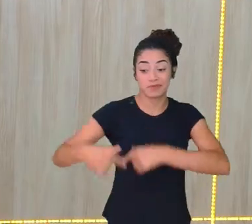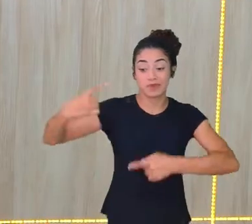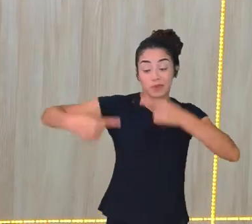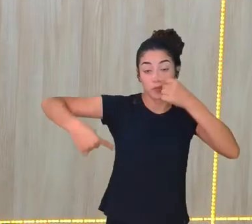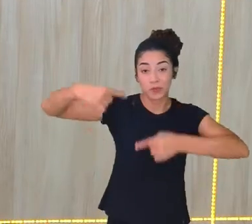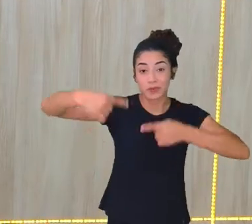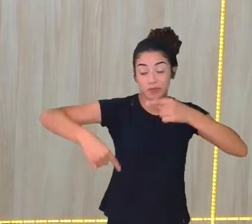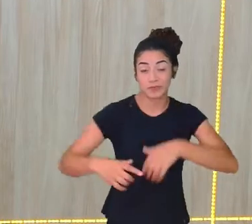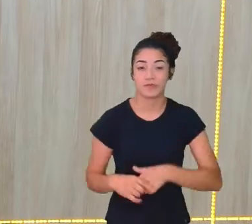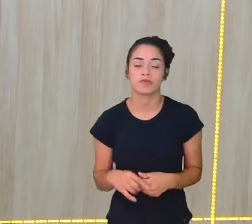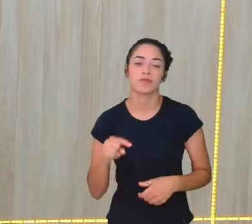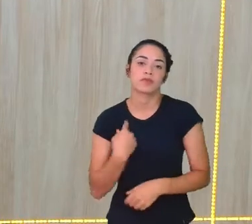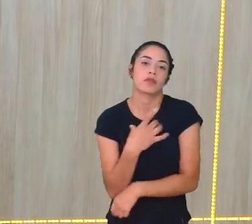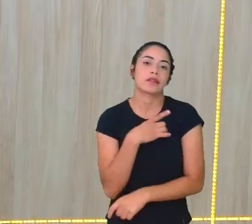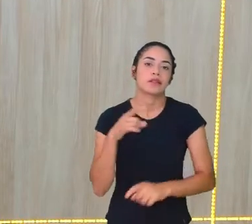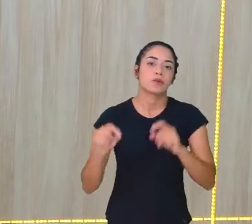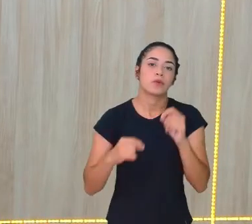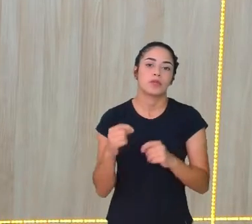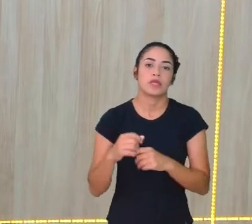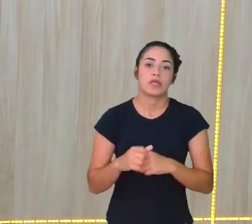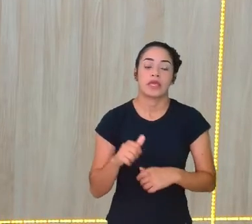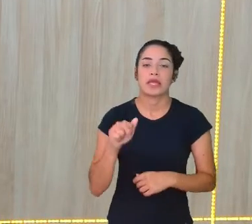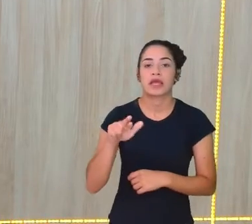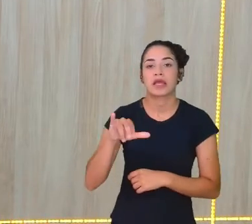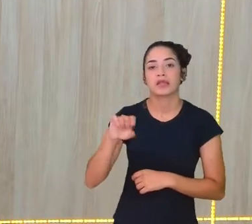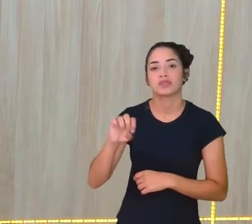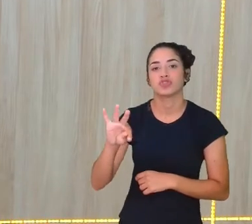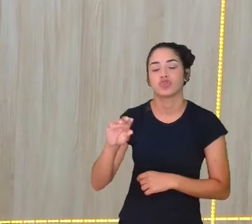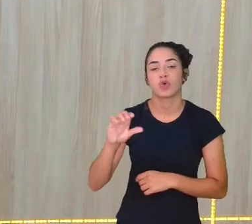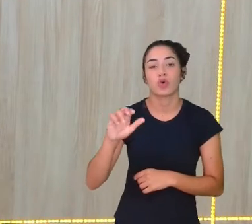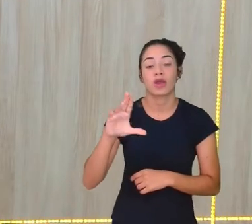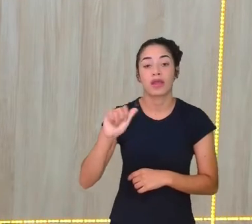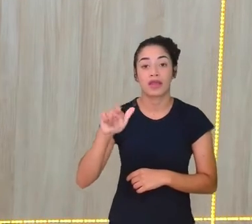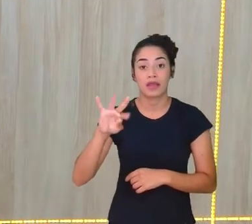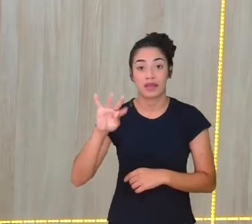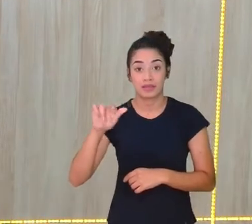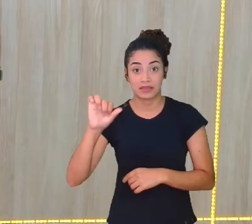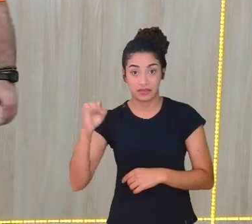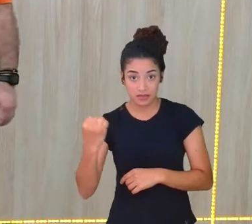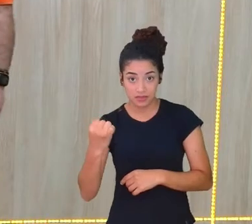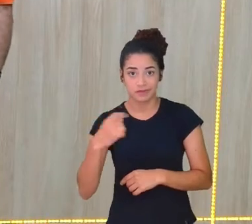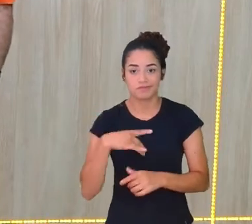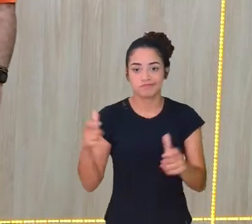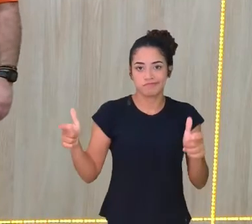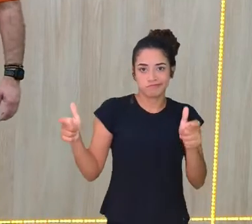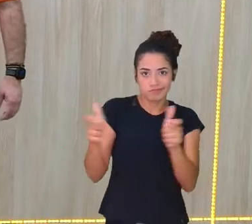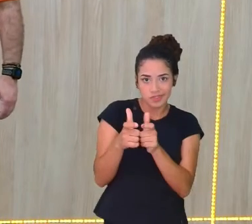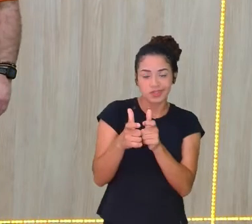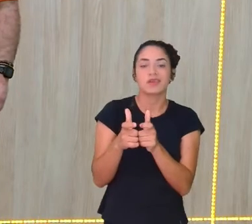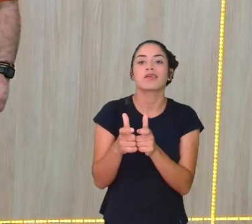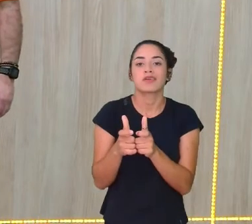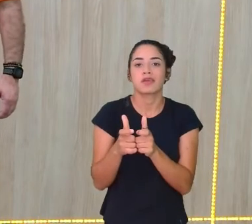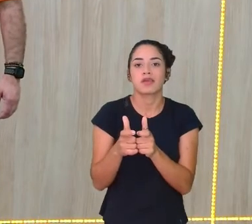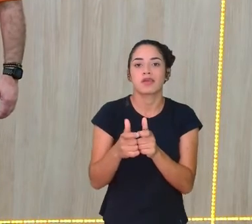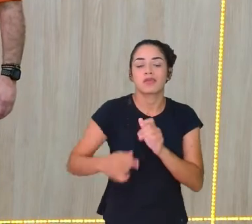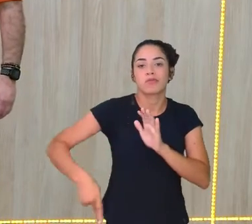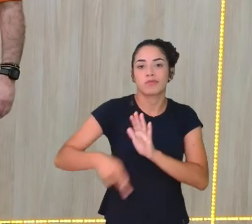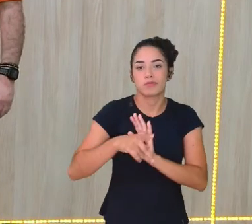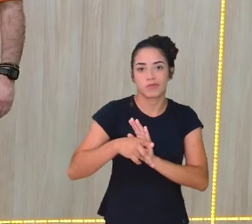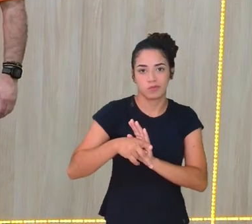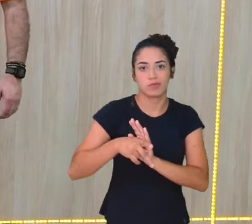tinha os aristocratas, né, os pequenos proprietários, que eram os gorgóis, né, eles exigiam o